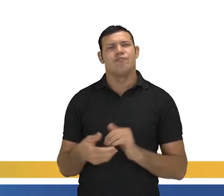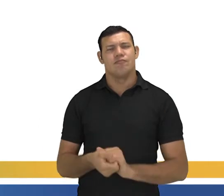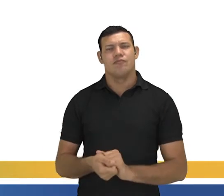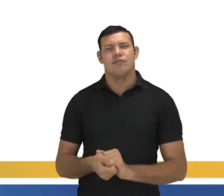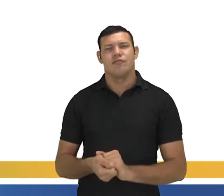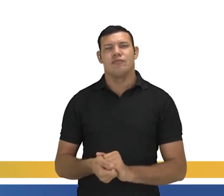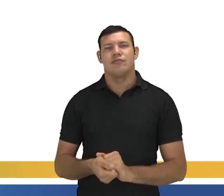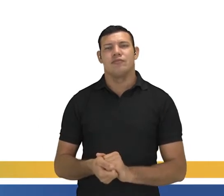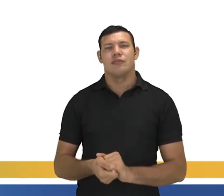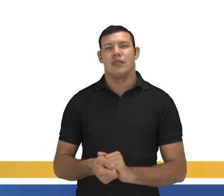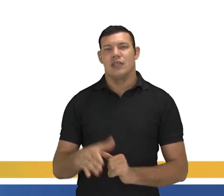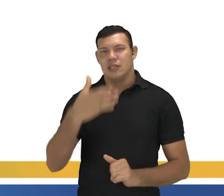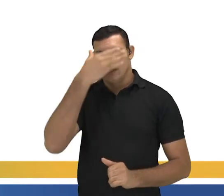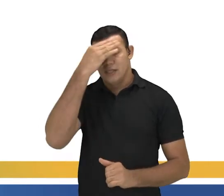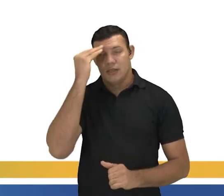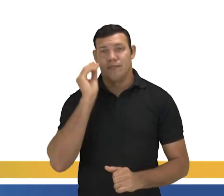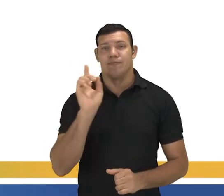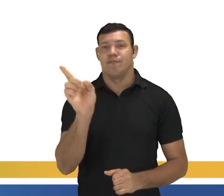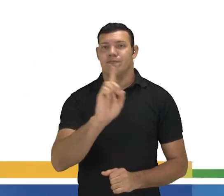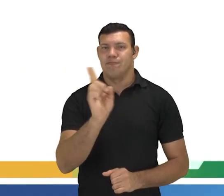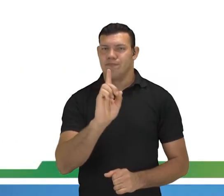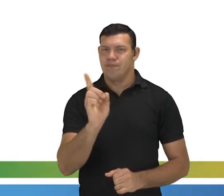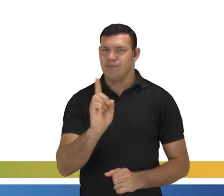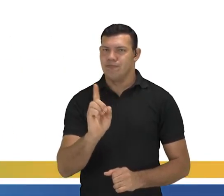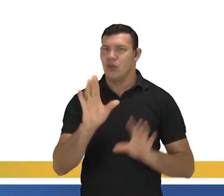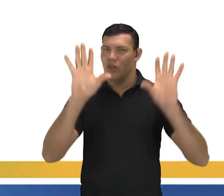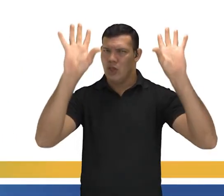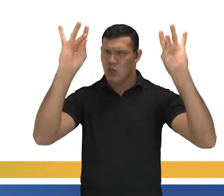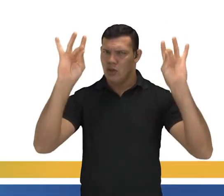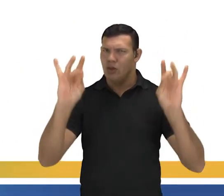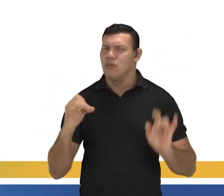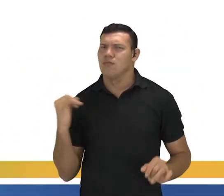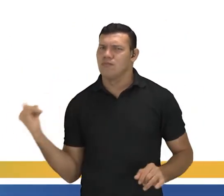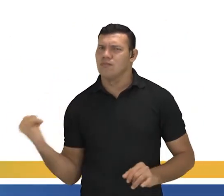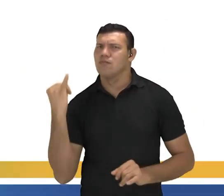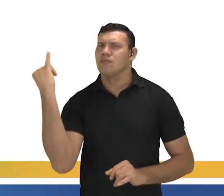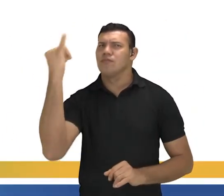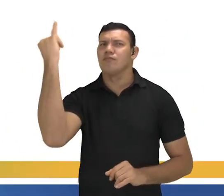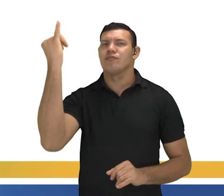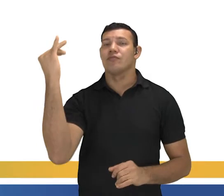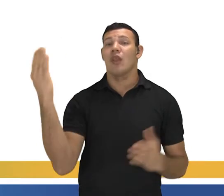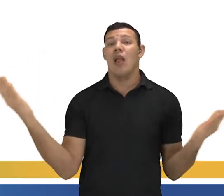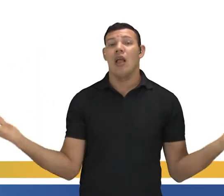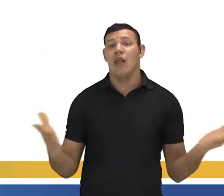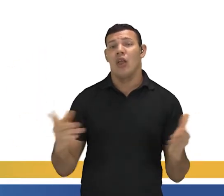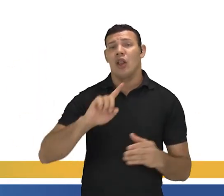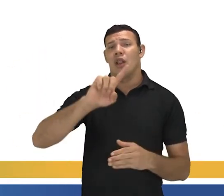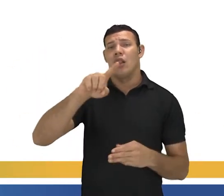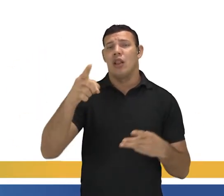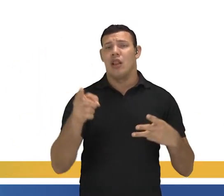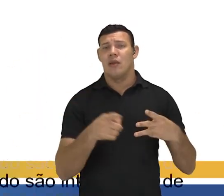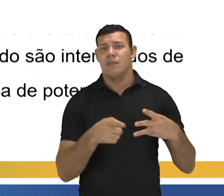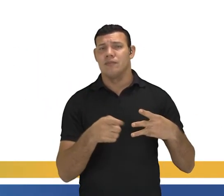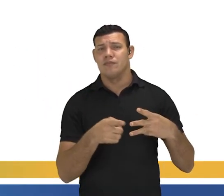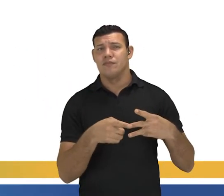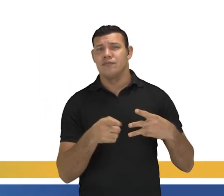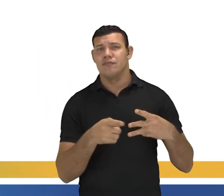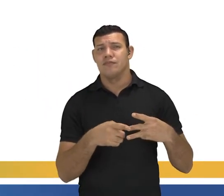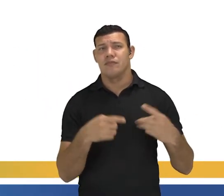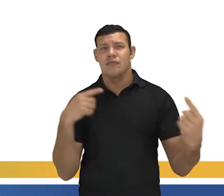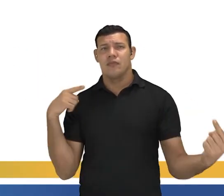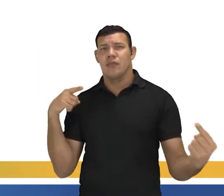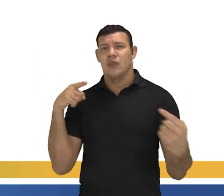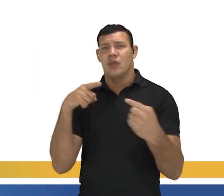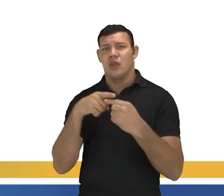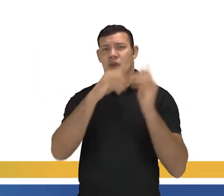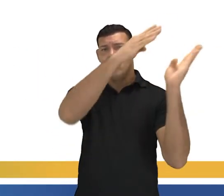resistência elétrica. Não esqueça desse detalhe, por favor. Agora sim, a próxima associação, a associação de resistores